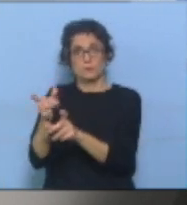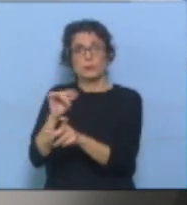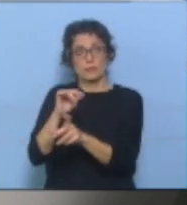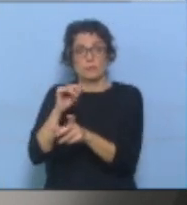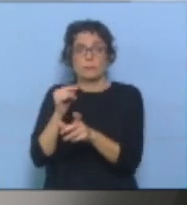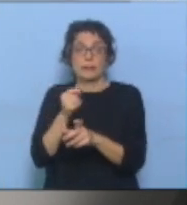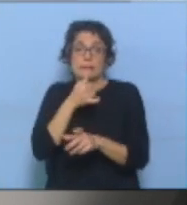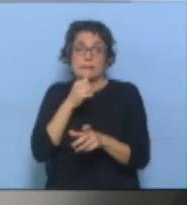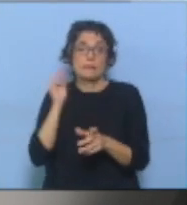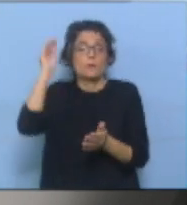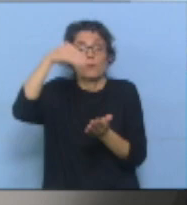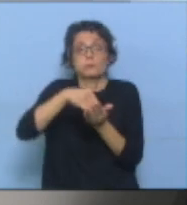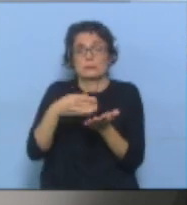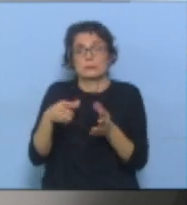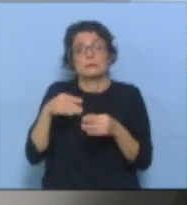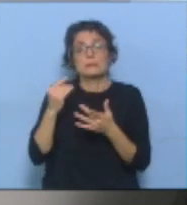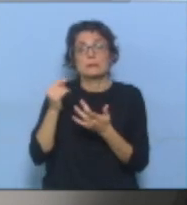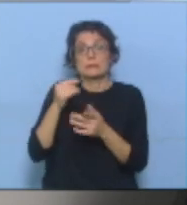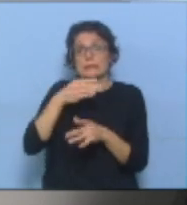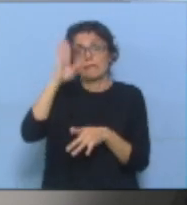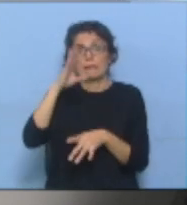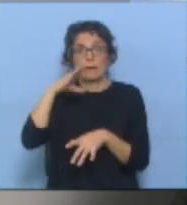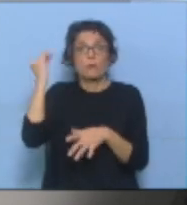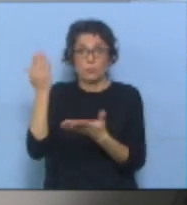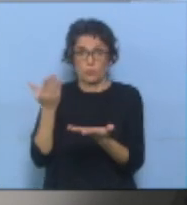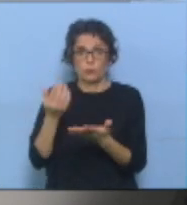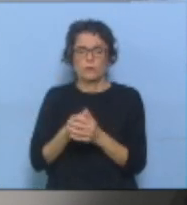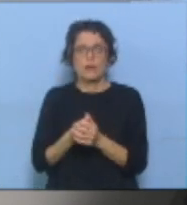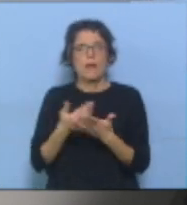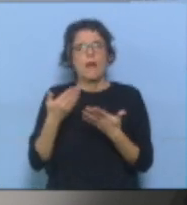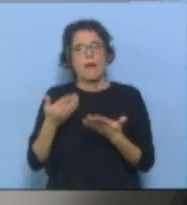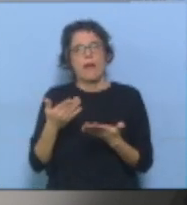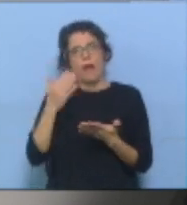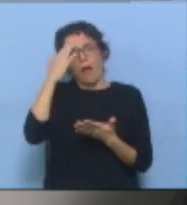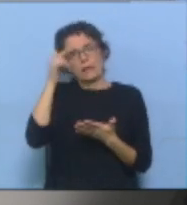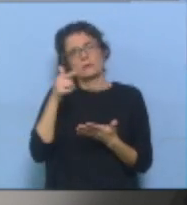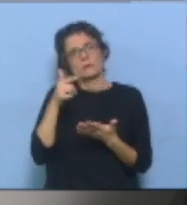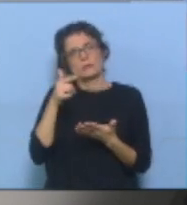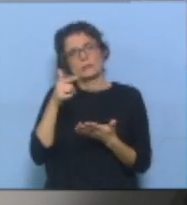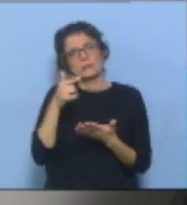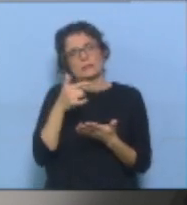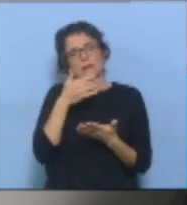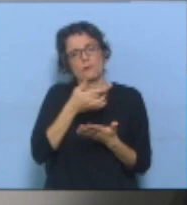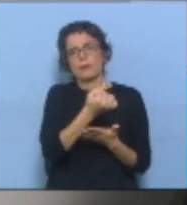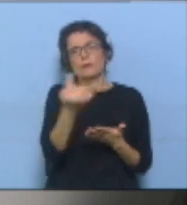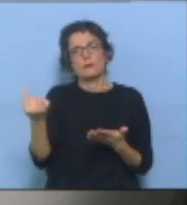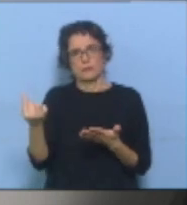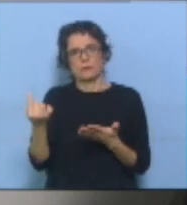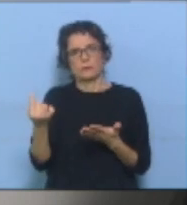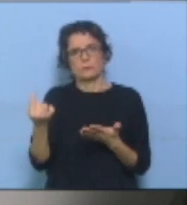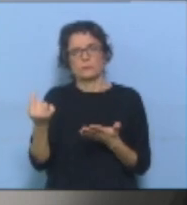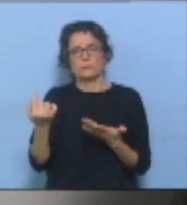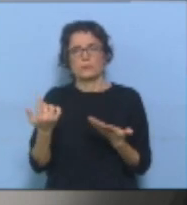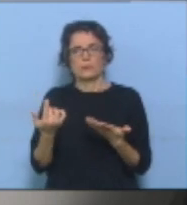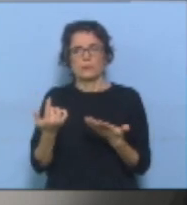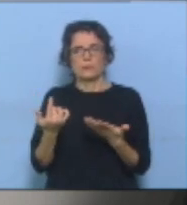em adultas, isso são coisas que vêm de muito de trás, e são coisas que vêm mesmo de muito longe, e muitas vezes da infância. E no